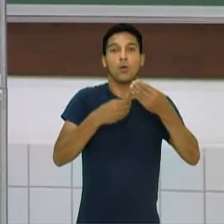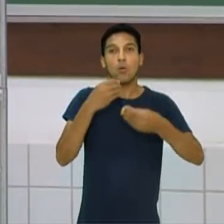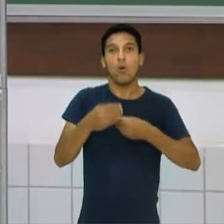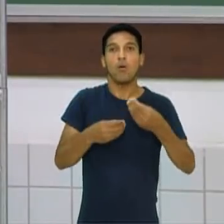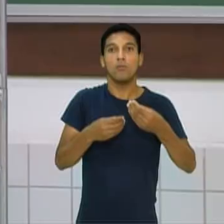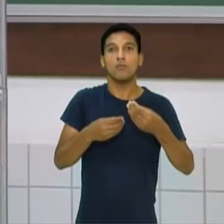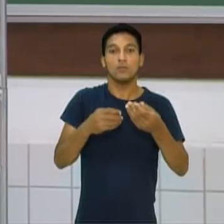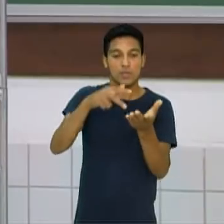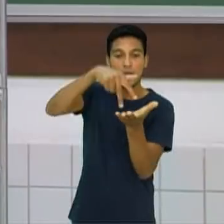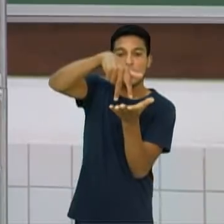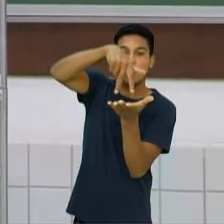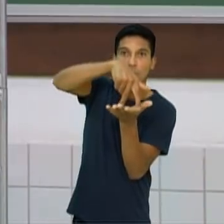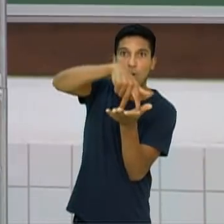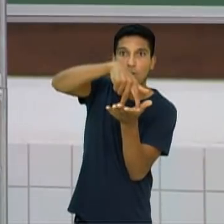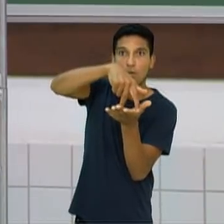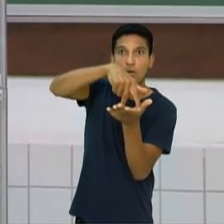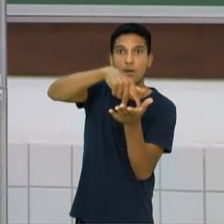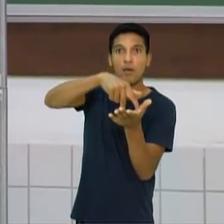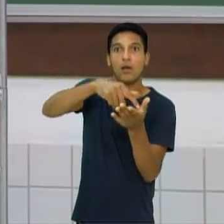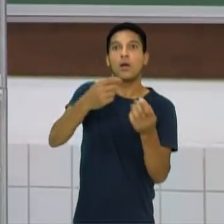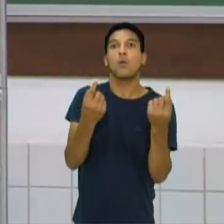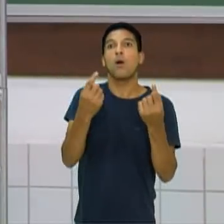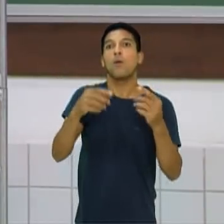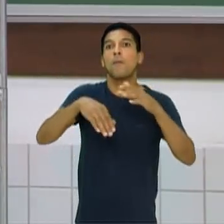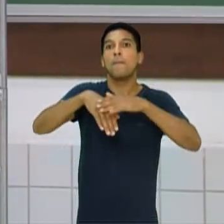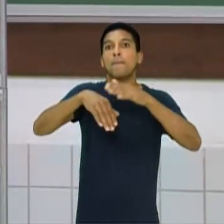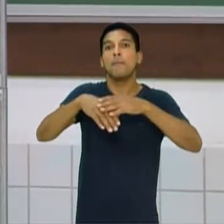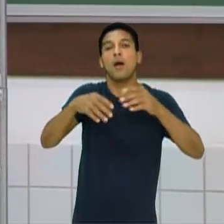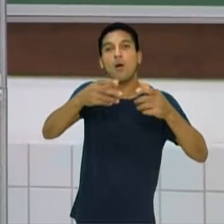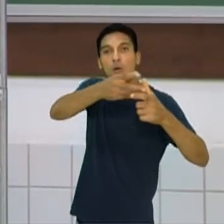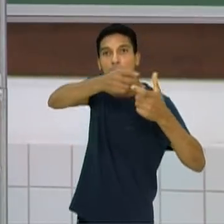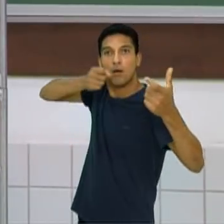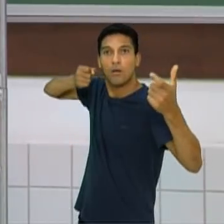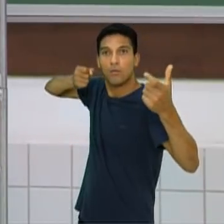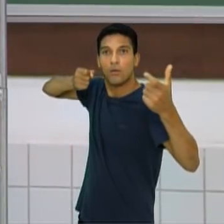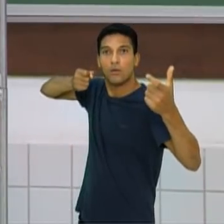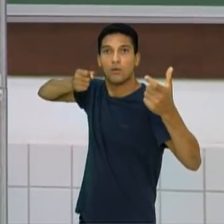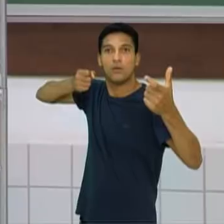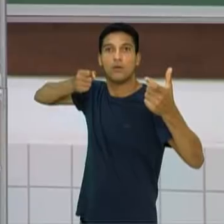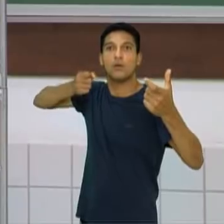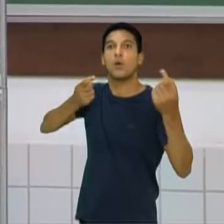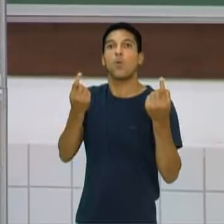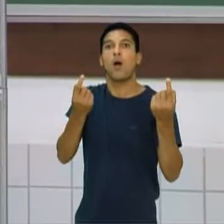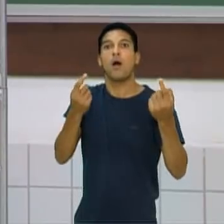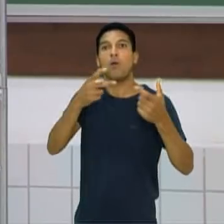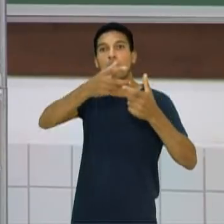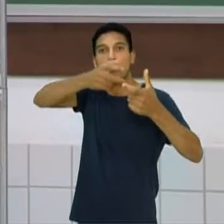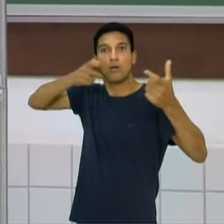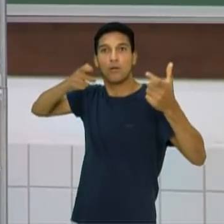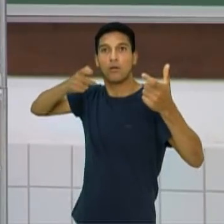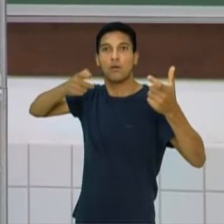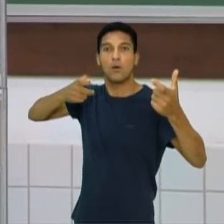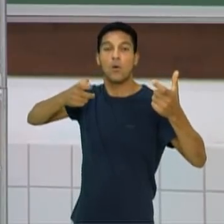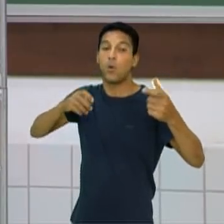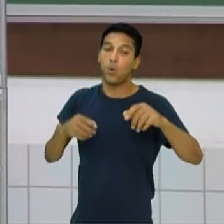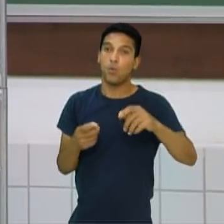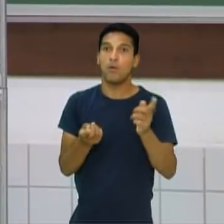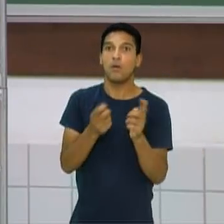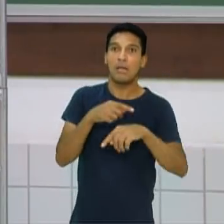dos pés, das mãos, qual a mão que vai à frente, qual a mão que vai atrás, né? Se eu sou destro, como que